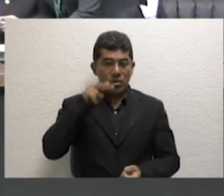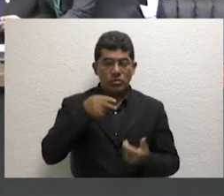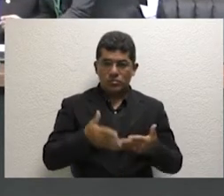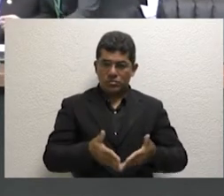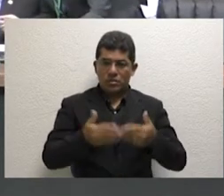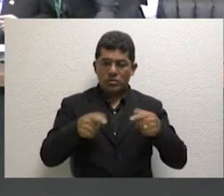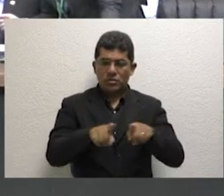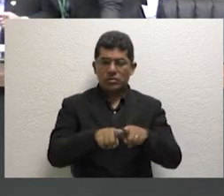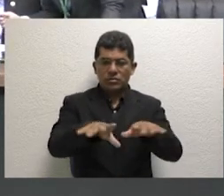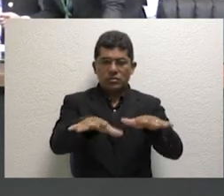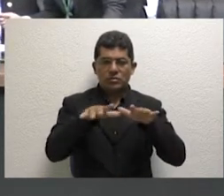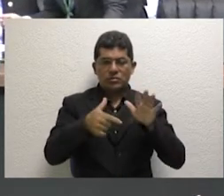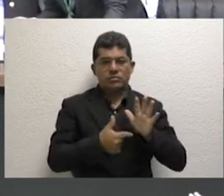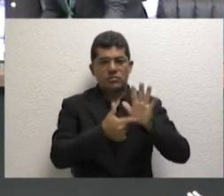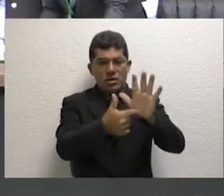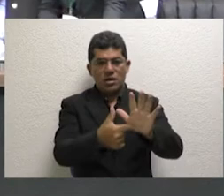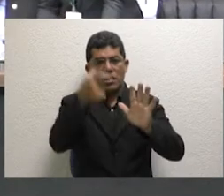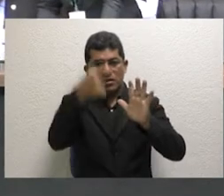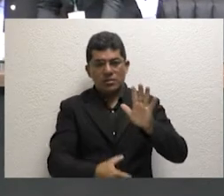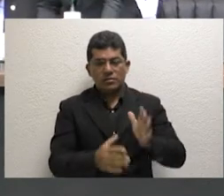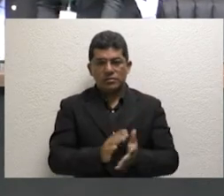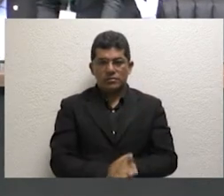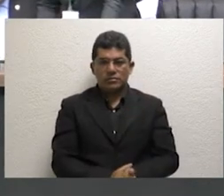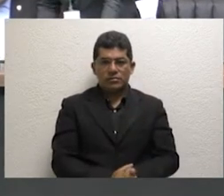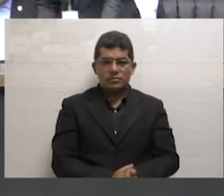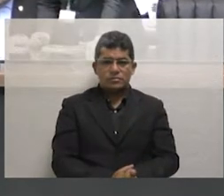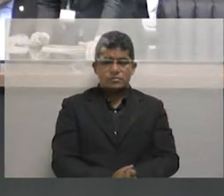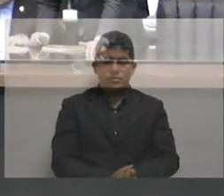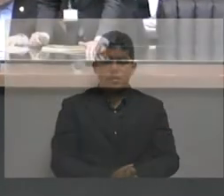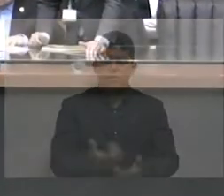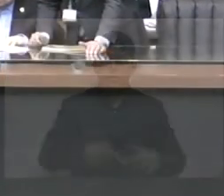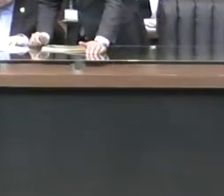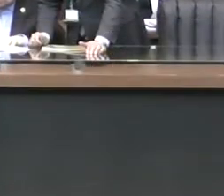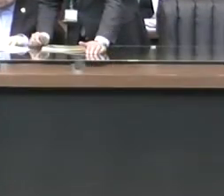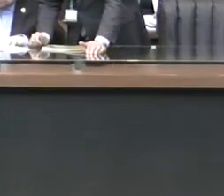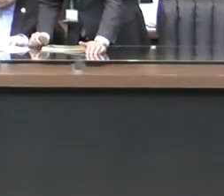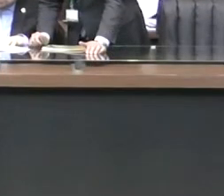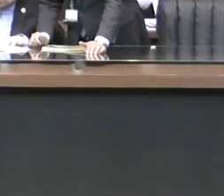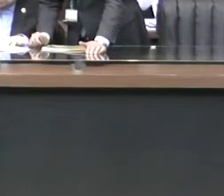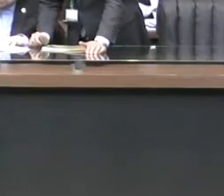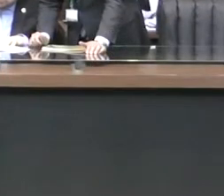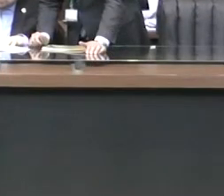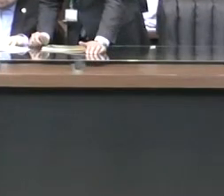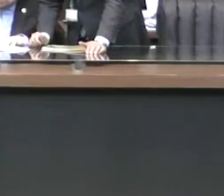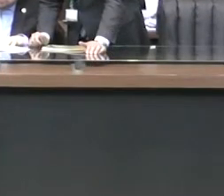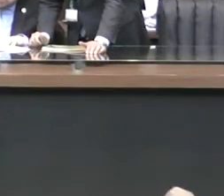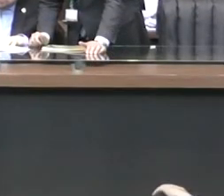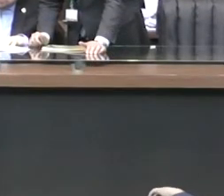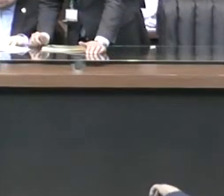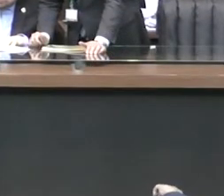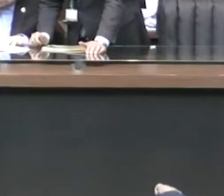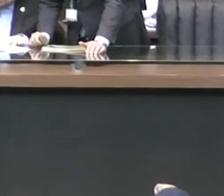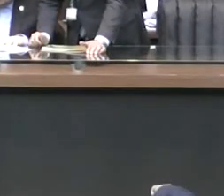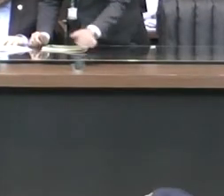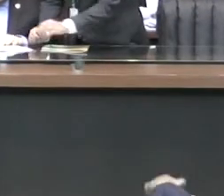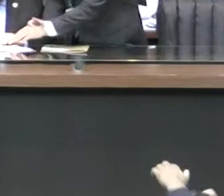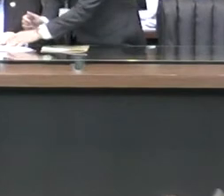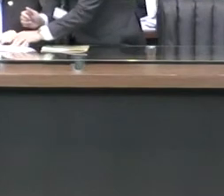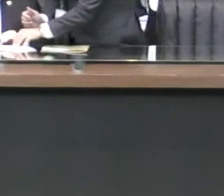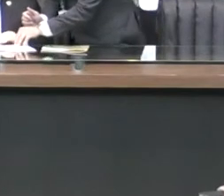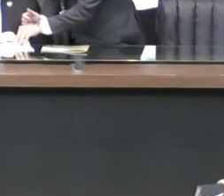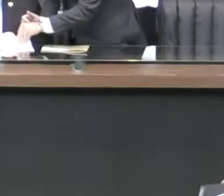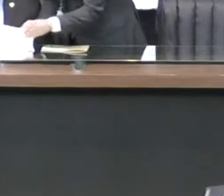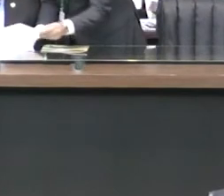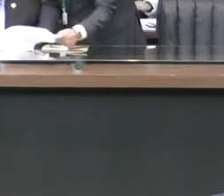uma apresentação que trata do tema Zona Franca de Manaus nós temos sob a